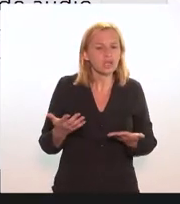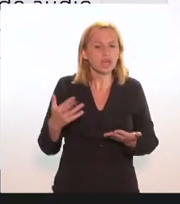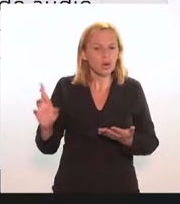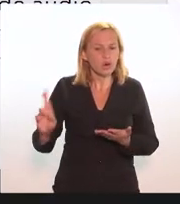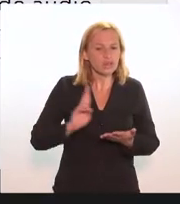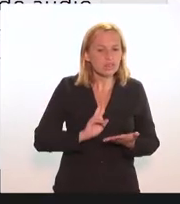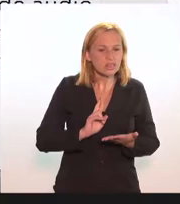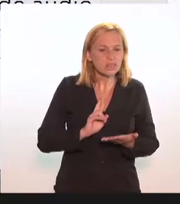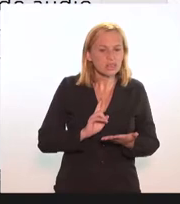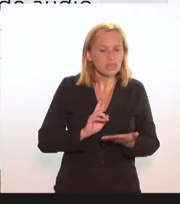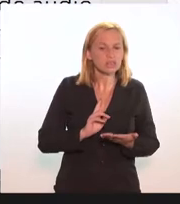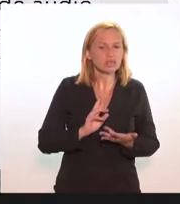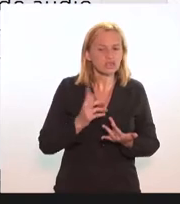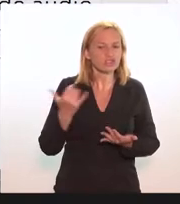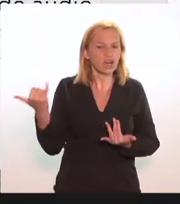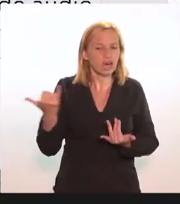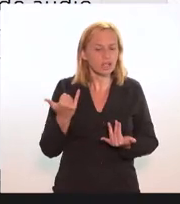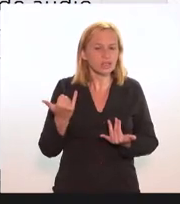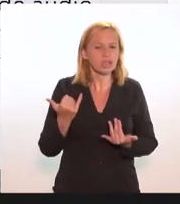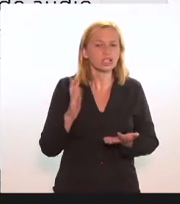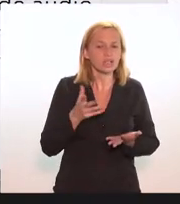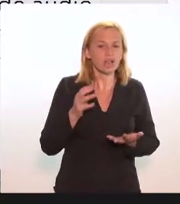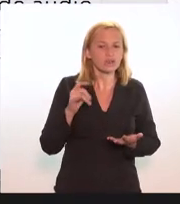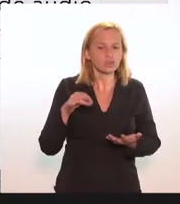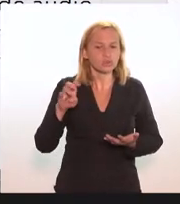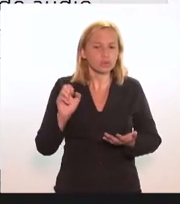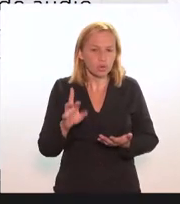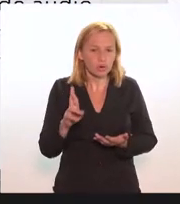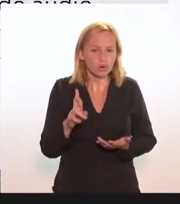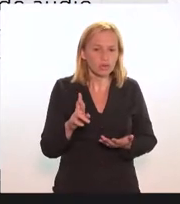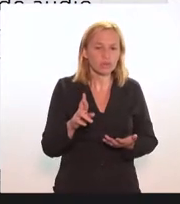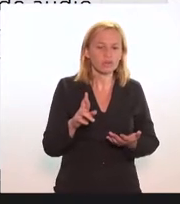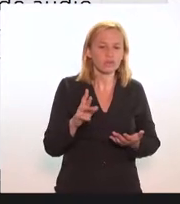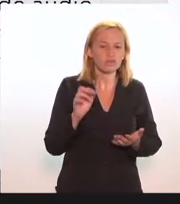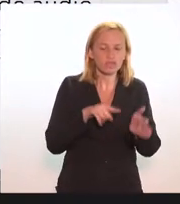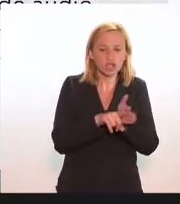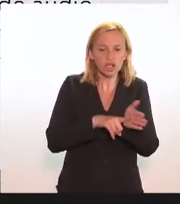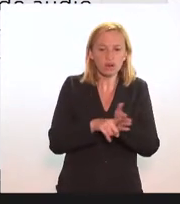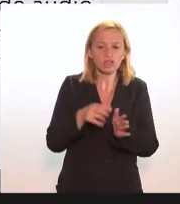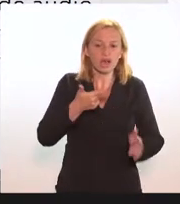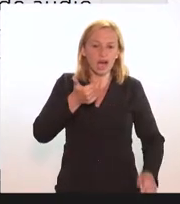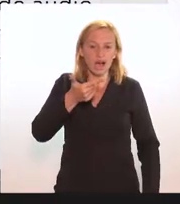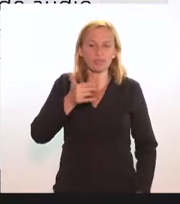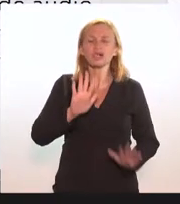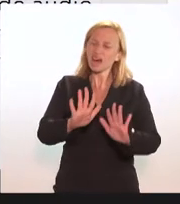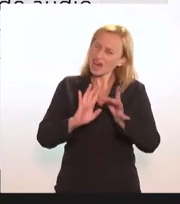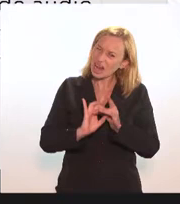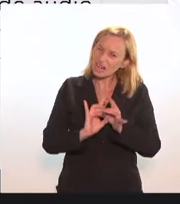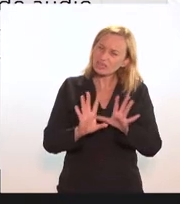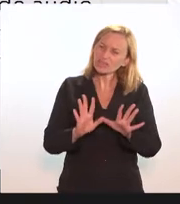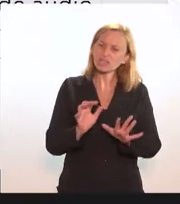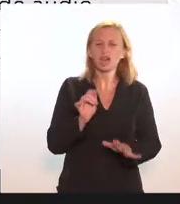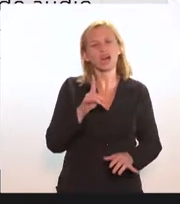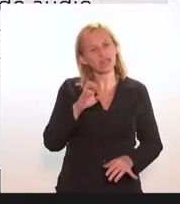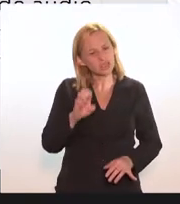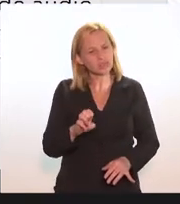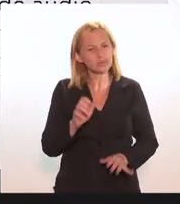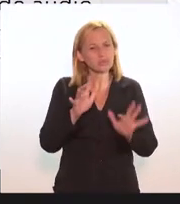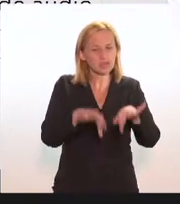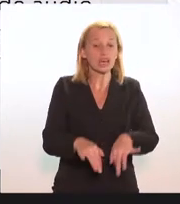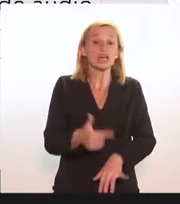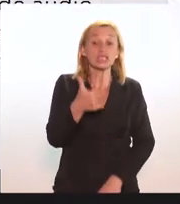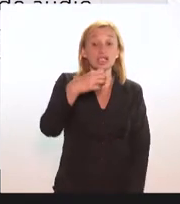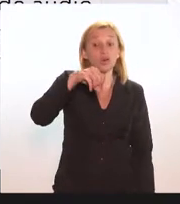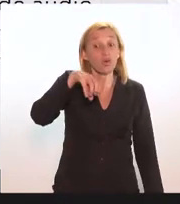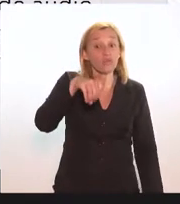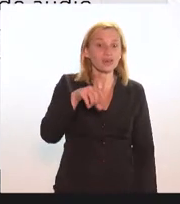demanda de auditor fiscal pedindo, inclusive, porte de arma. Alexandre, vamos deixar para o final, que ele tem 90